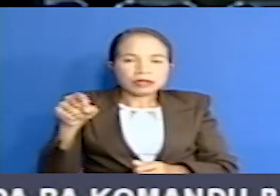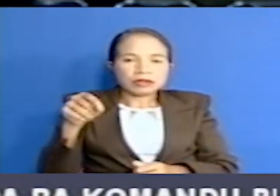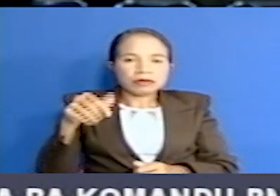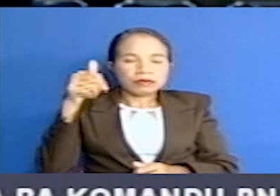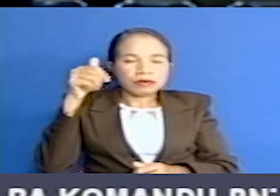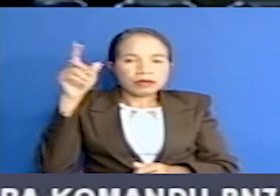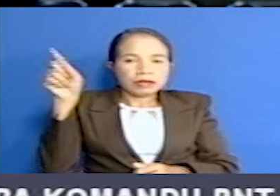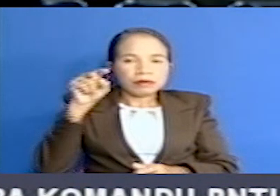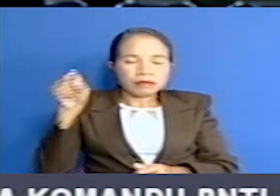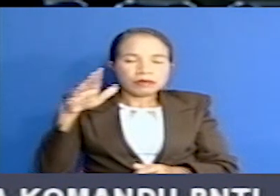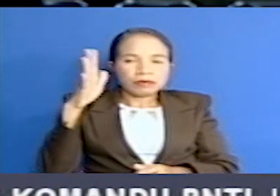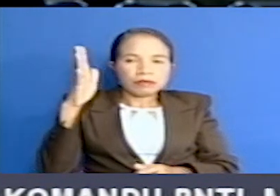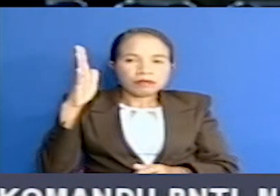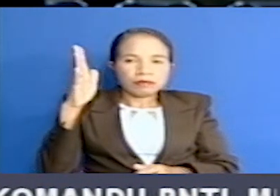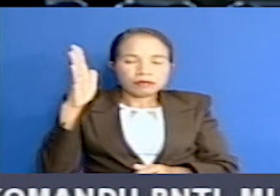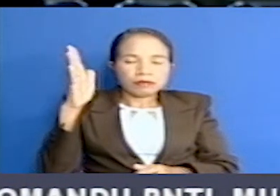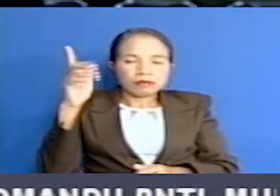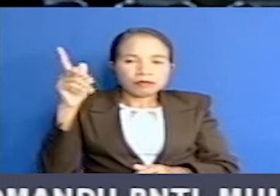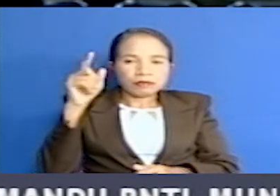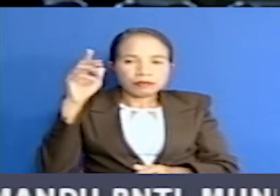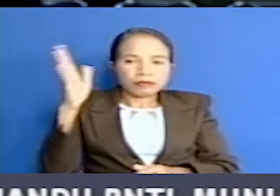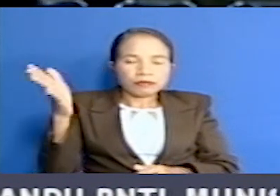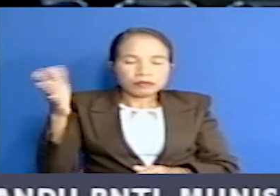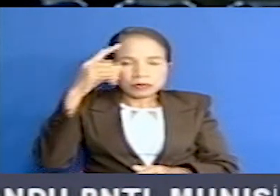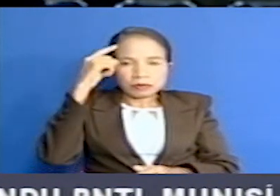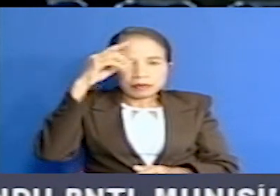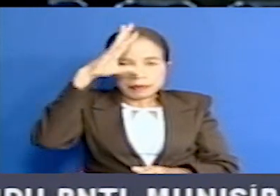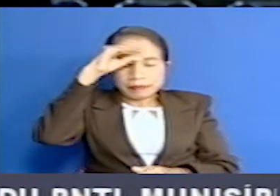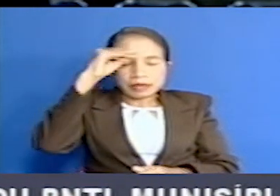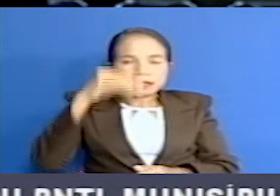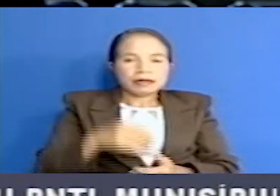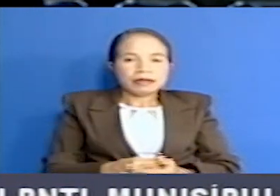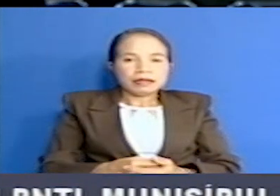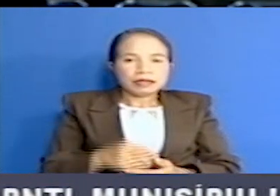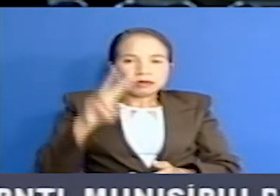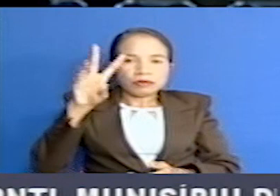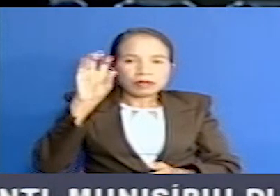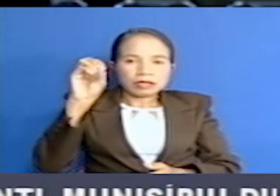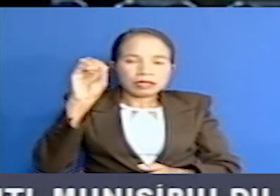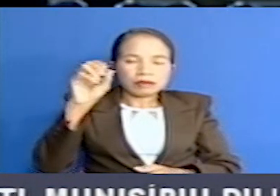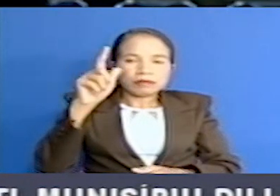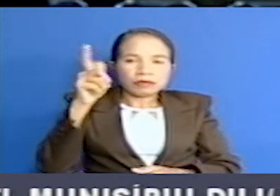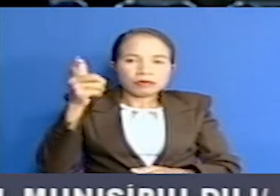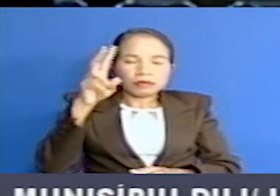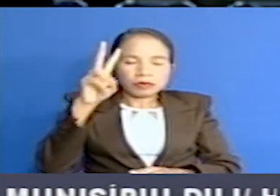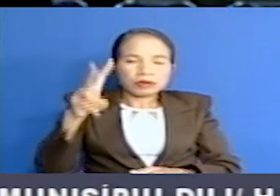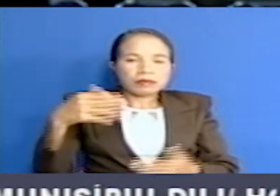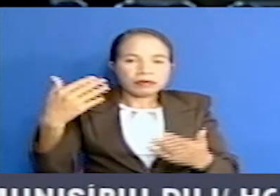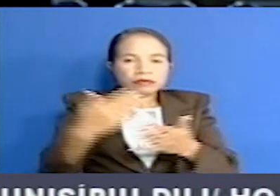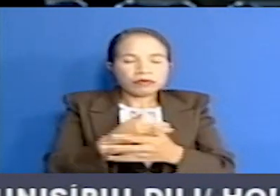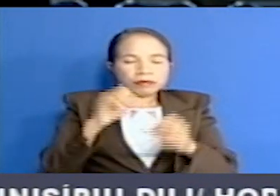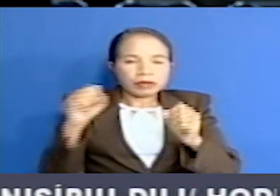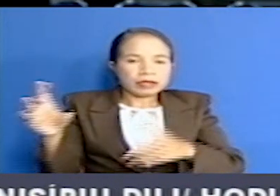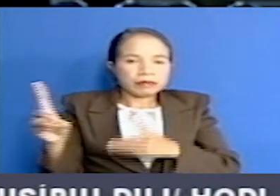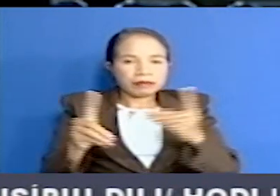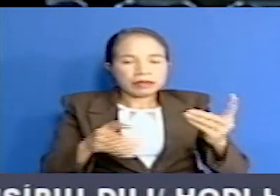feta. Então, nós não temos a minha orgânica, a minha fone, a minha programa, e a 2022, a minha fone, então, ela implementa tanto o